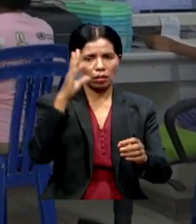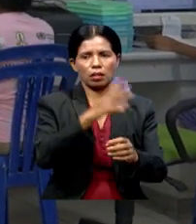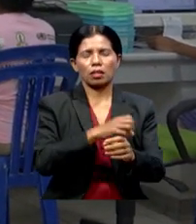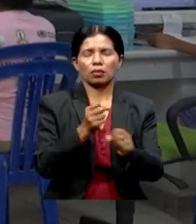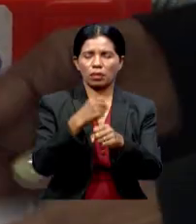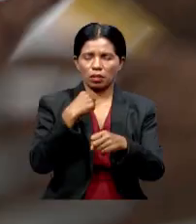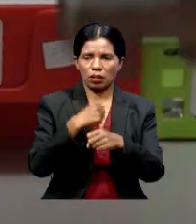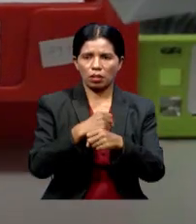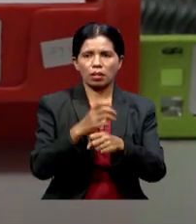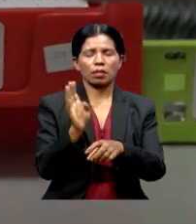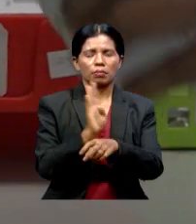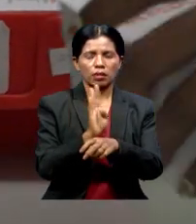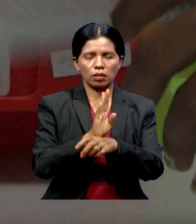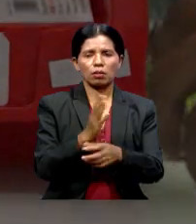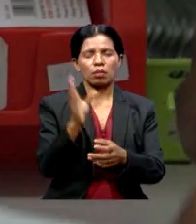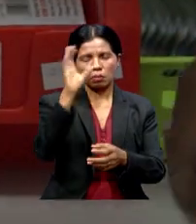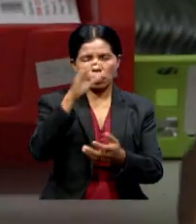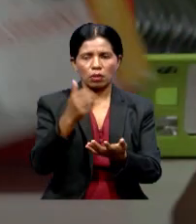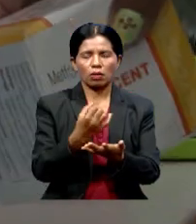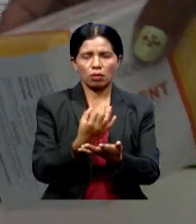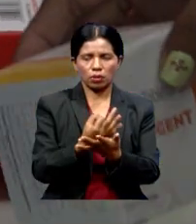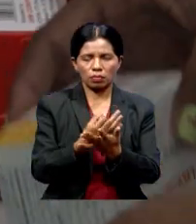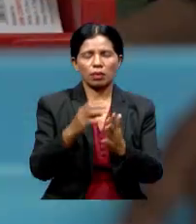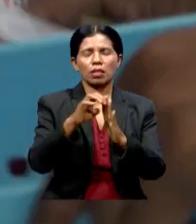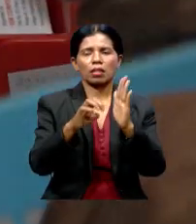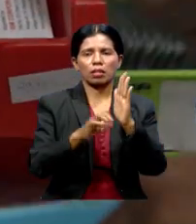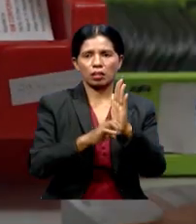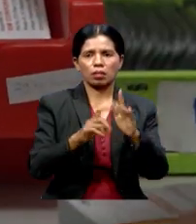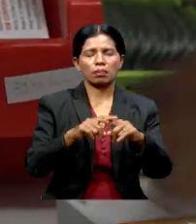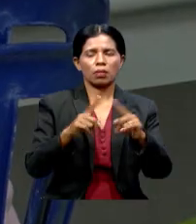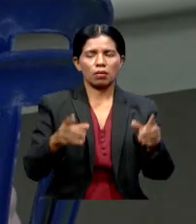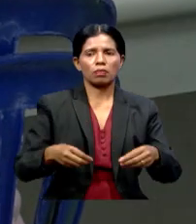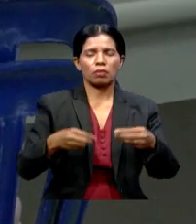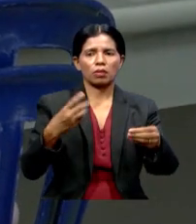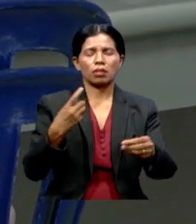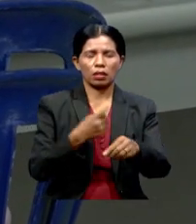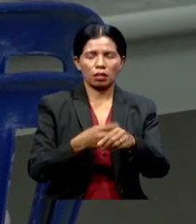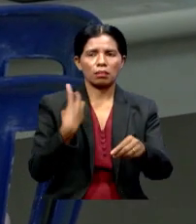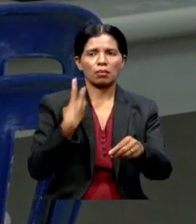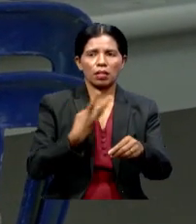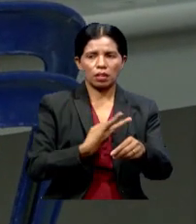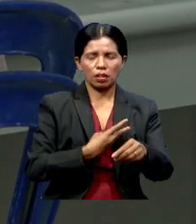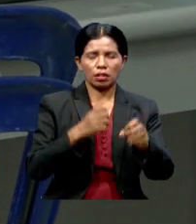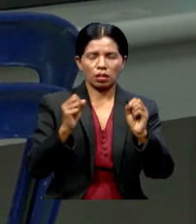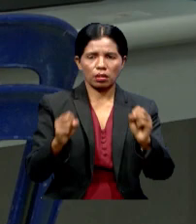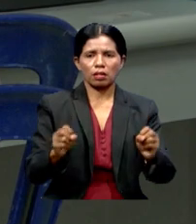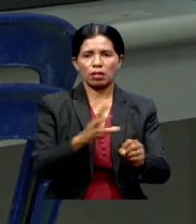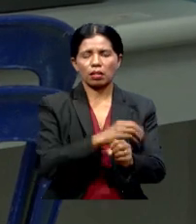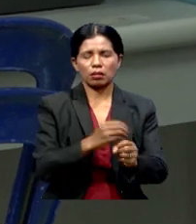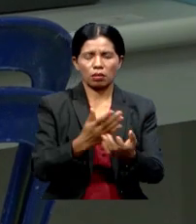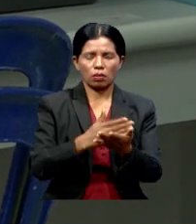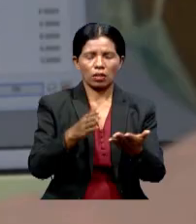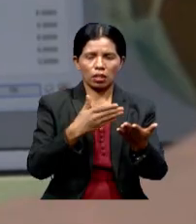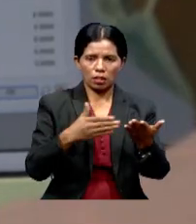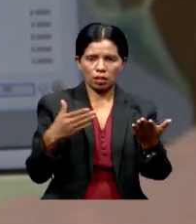halo negocio para buka lucro receitas vai estar. Mai be fo biban vai ita ia flexibilidade de gestão compras medicamentos para ita